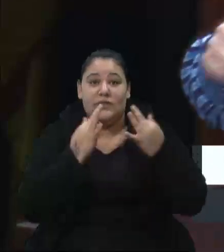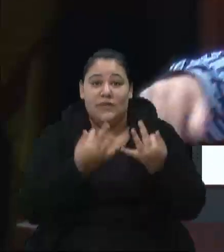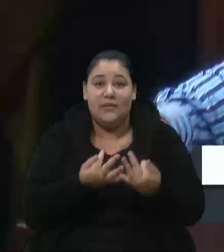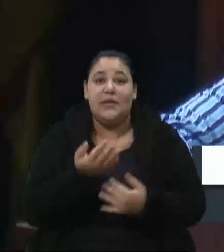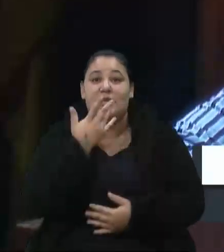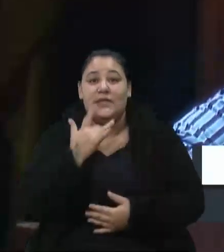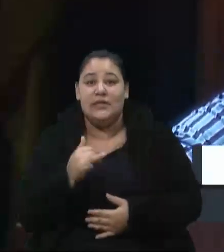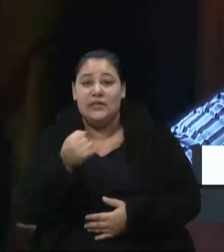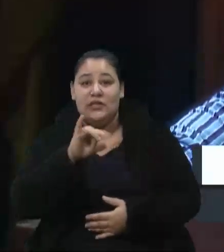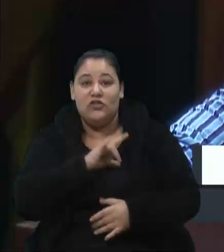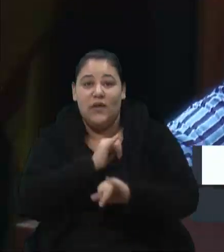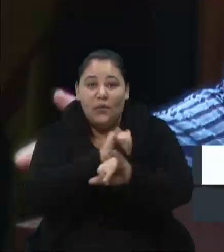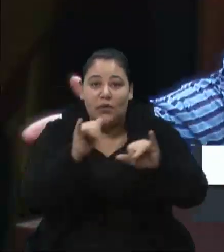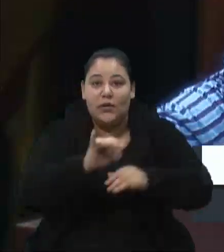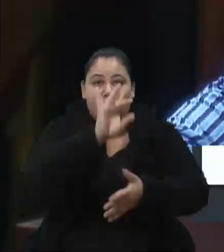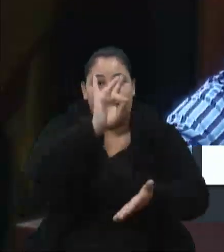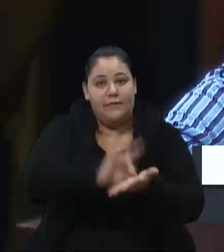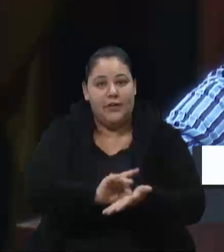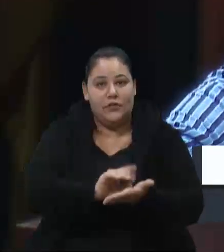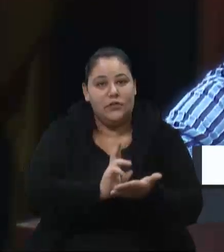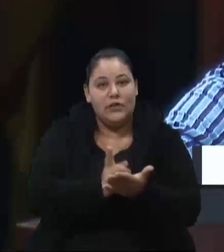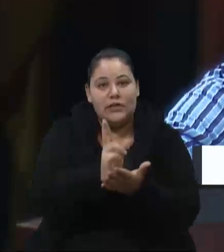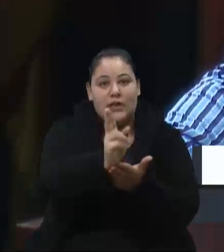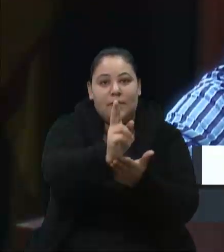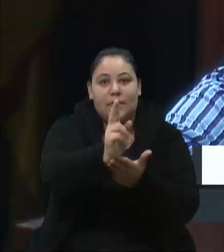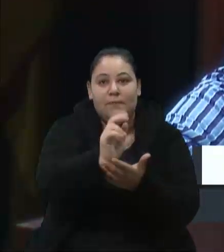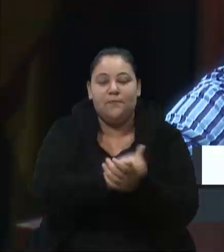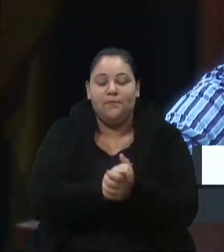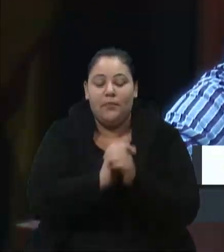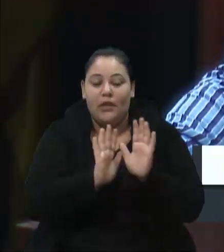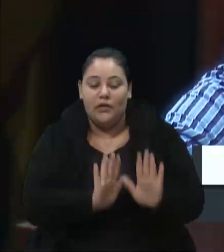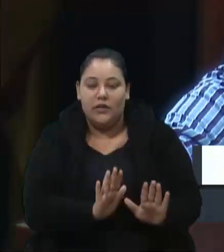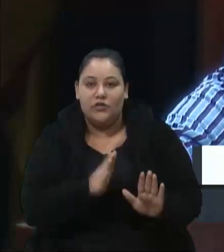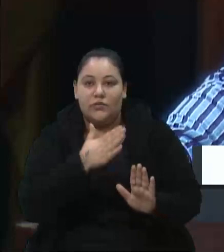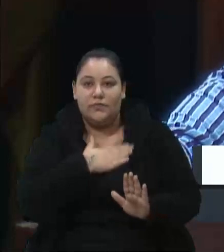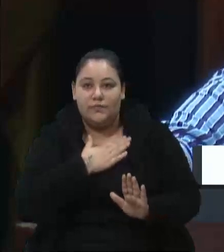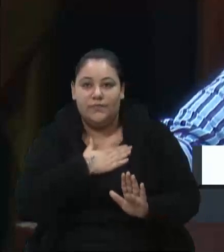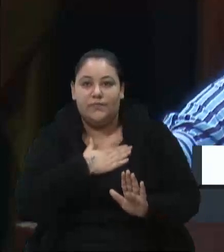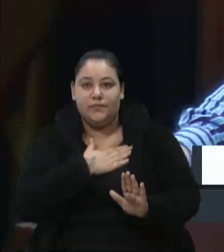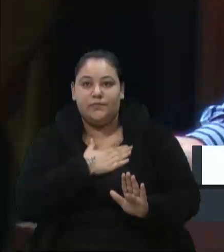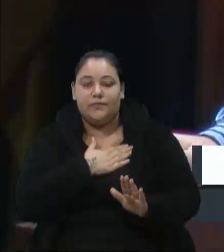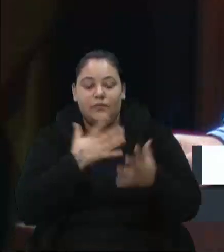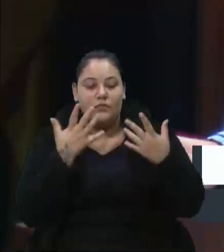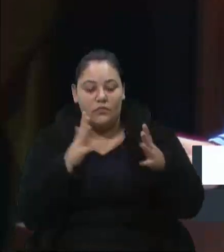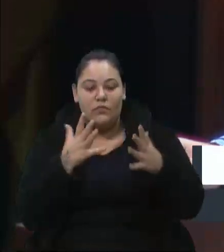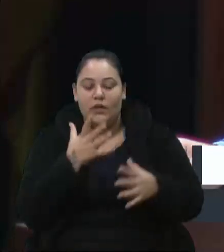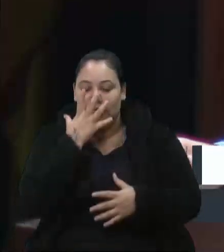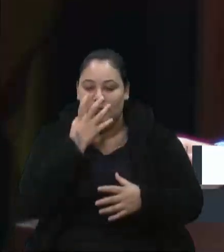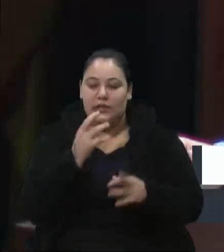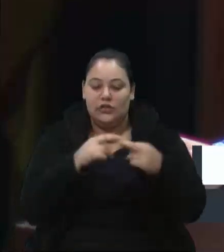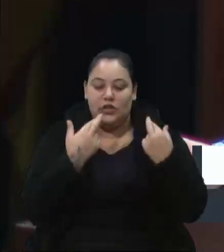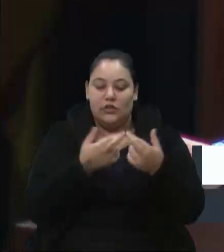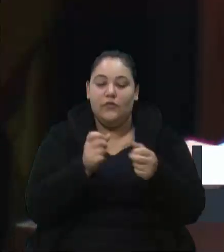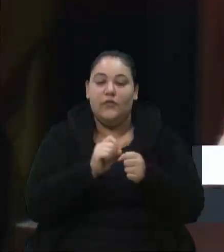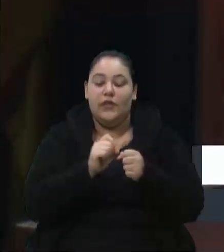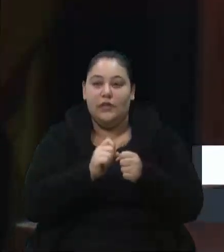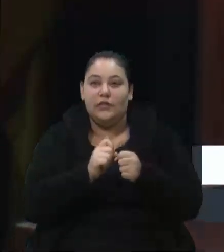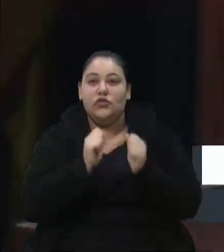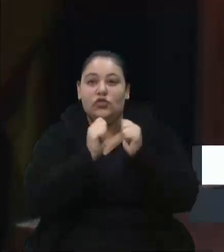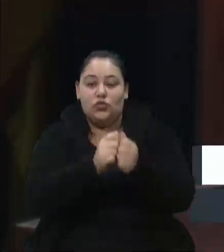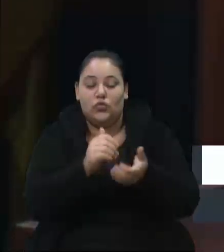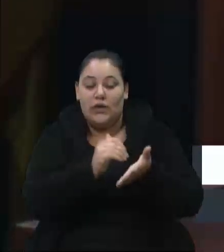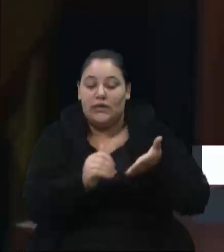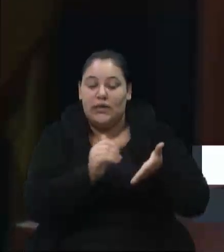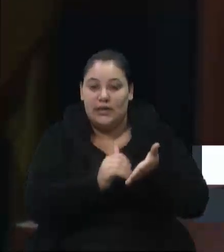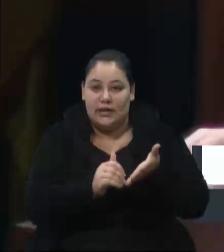nós tivermos um programa permanente. E aqui fica o elogio novamente a seriedade com que a reunião foi feita, com a secretária e